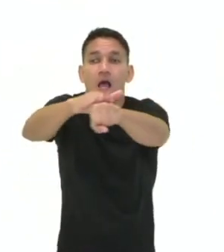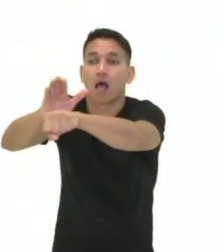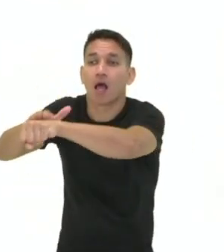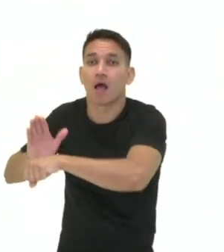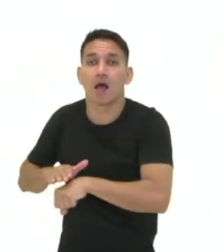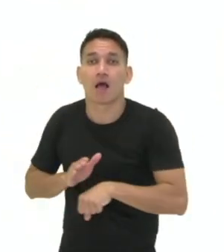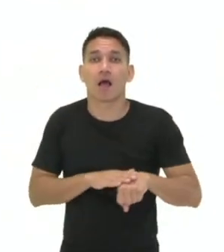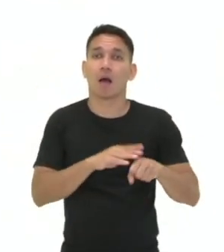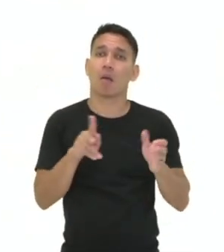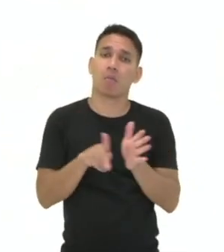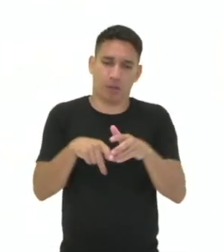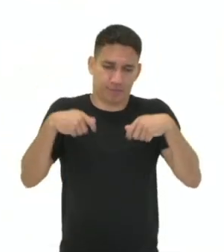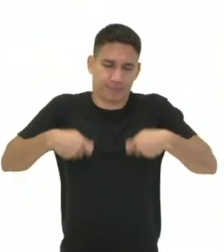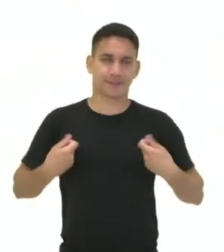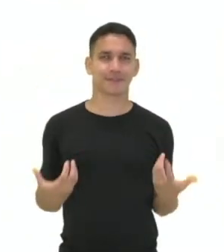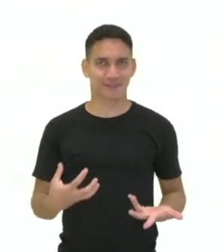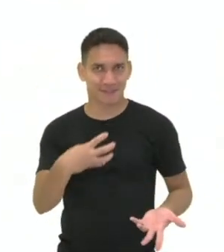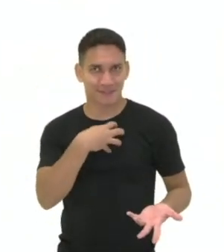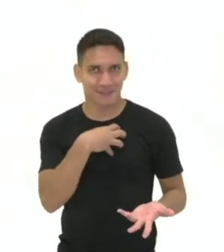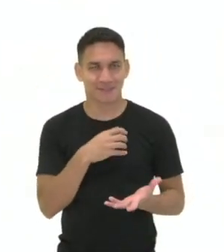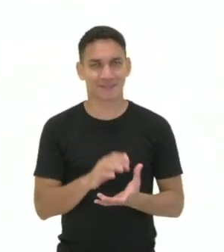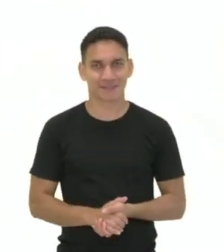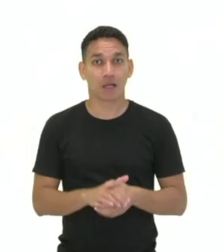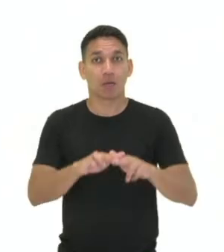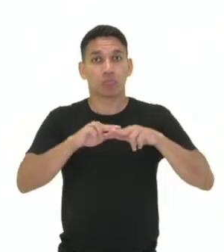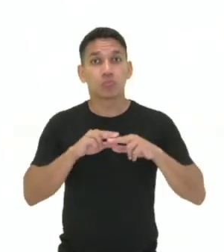próprias necessidades e da divisão